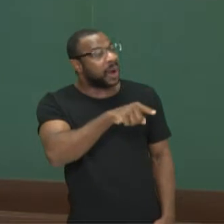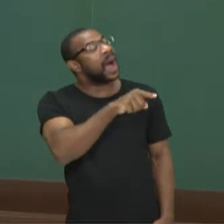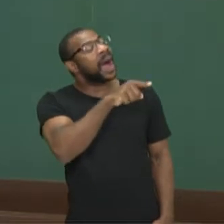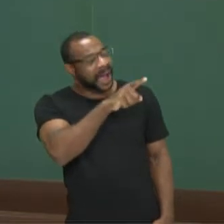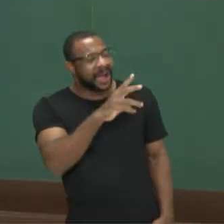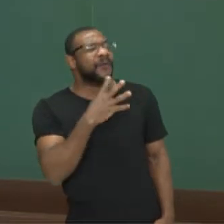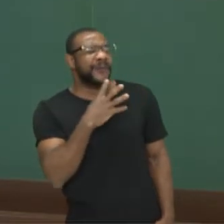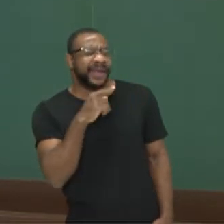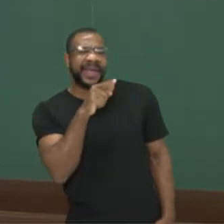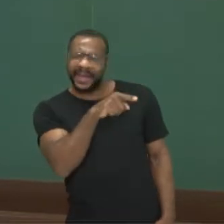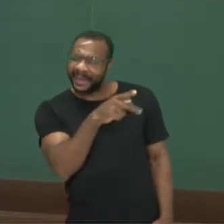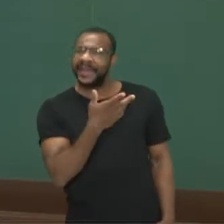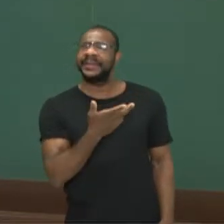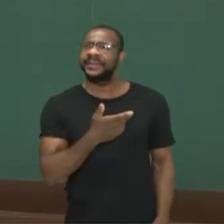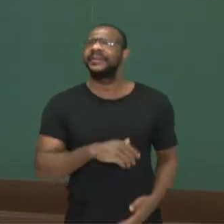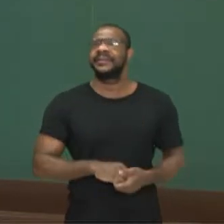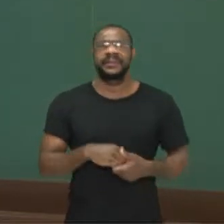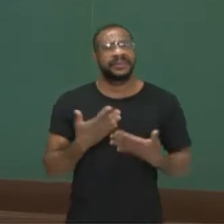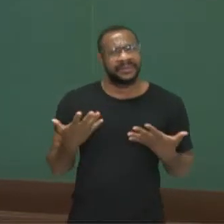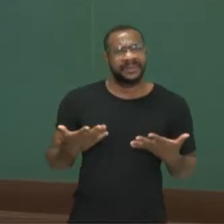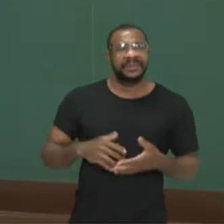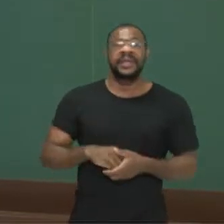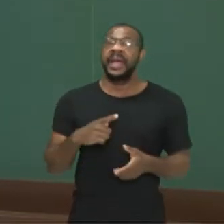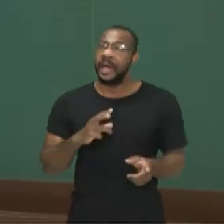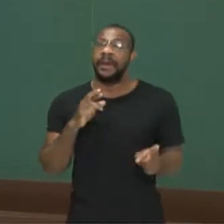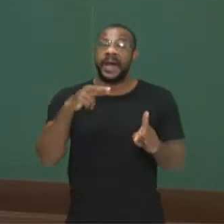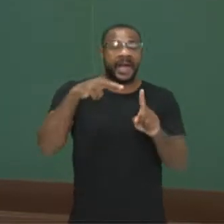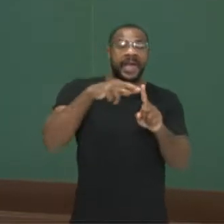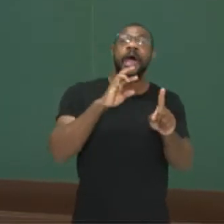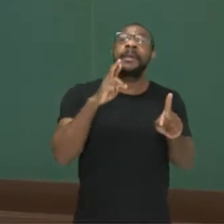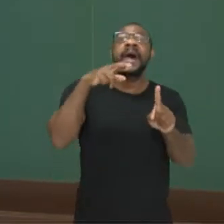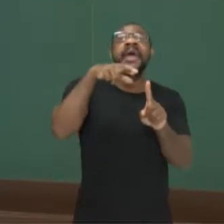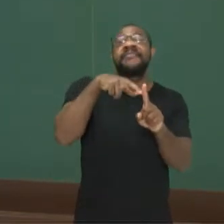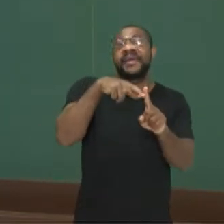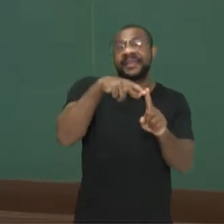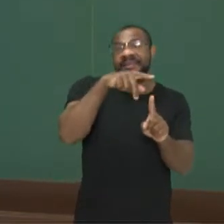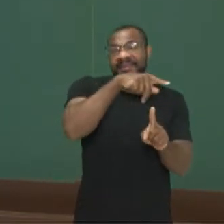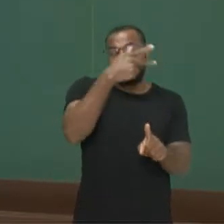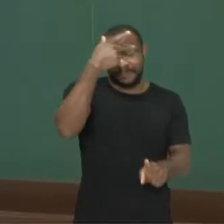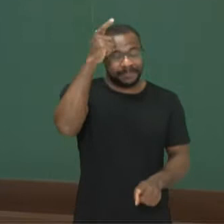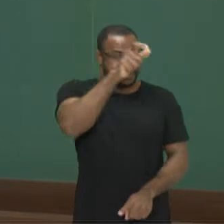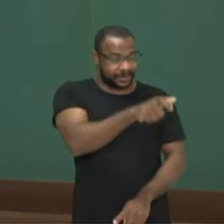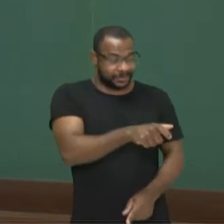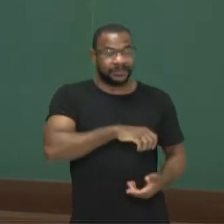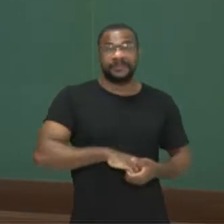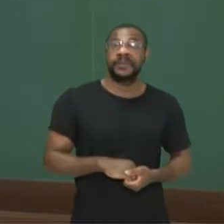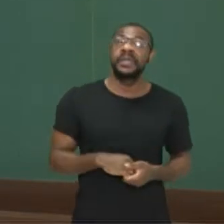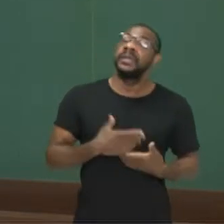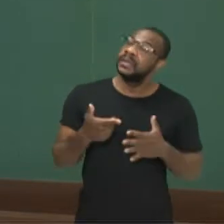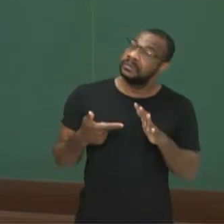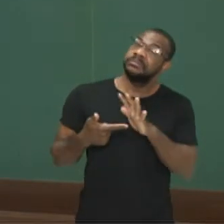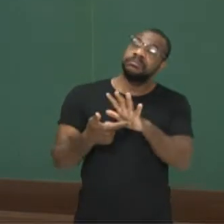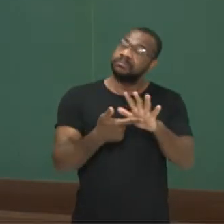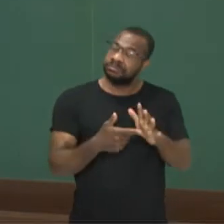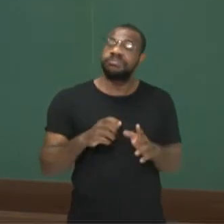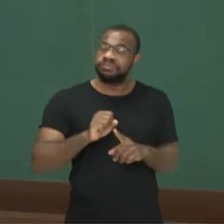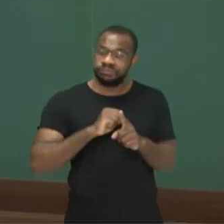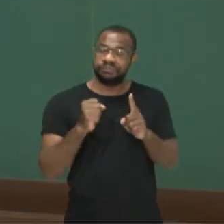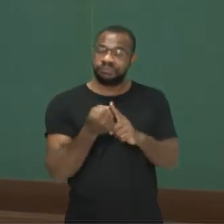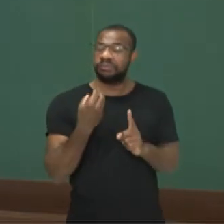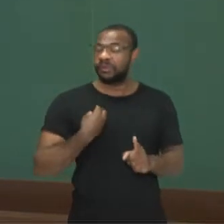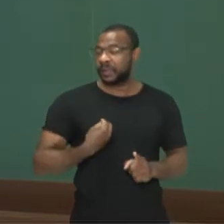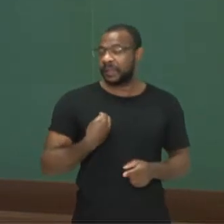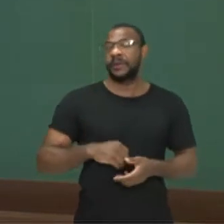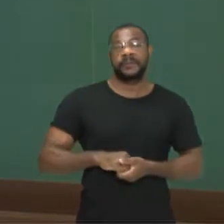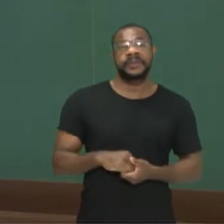você sabe que ele tem um nome, um sobrenome, uma referência de quem é aquela pessoa. Então, isso nos identifica na vida social,